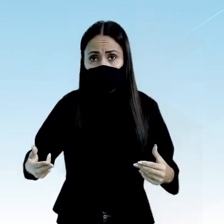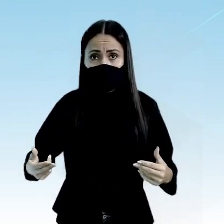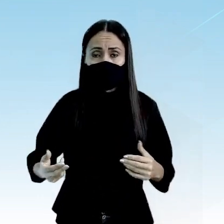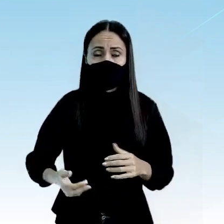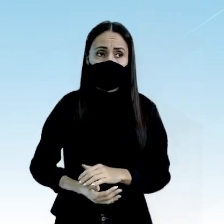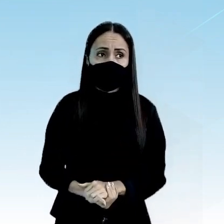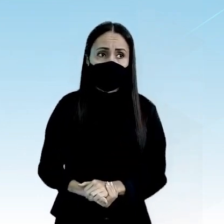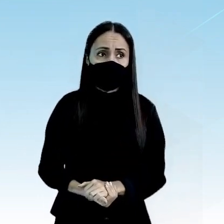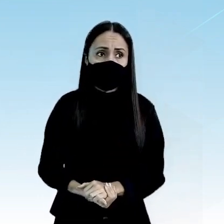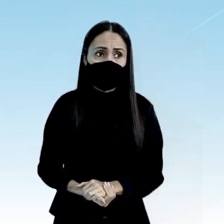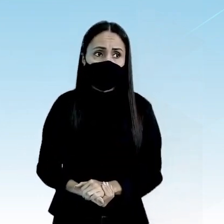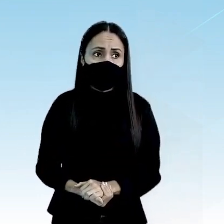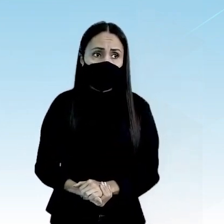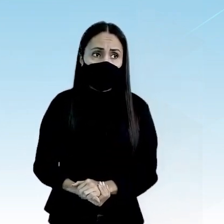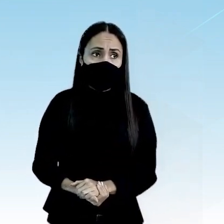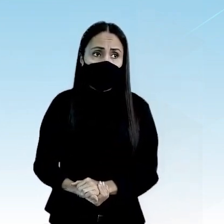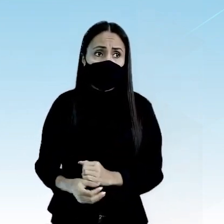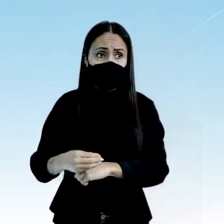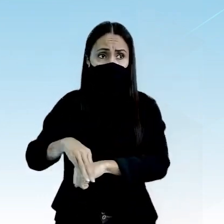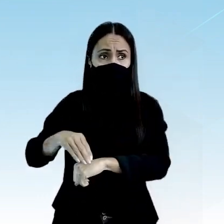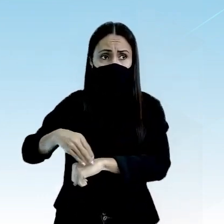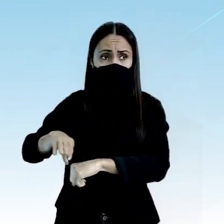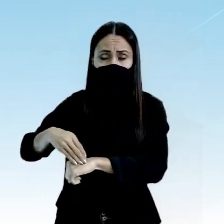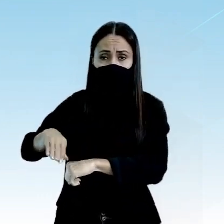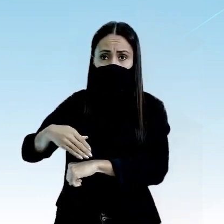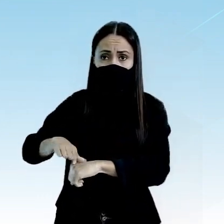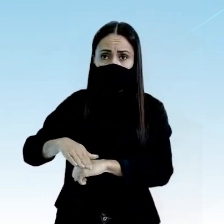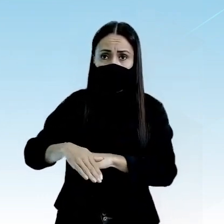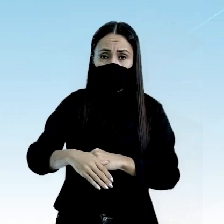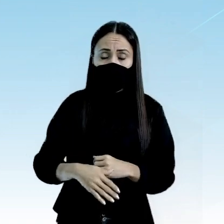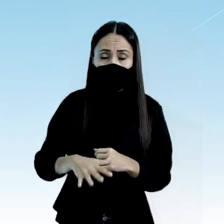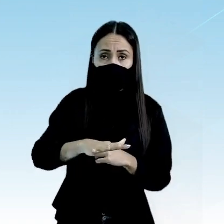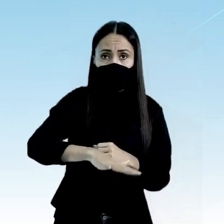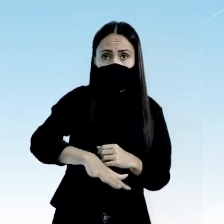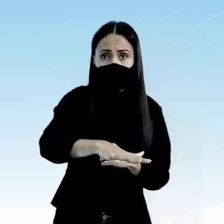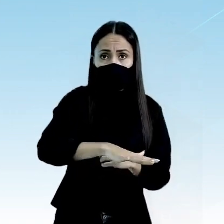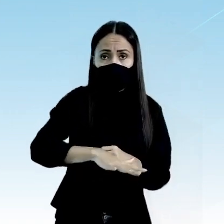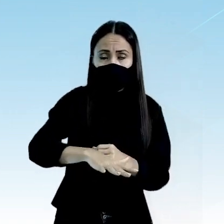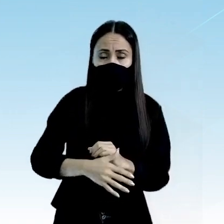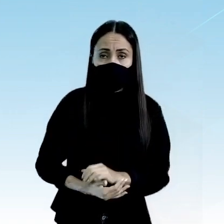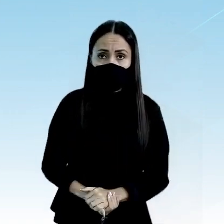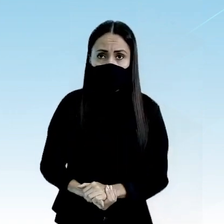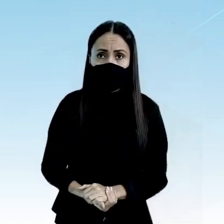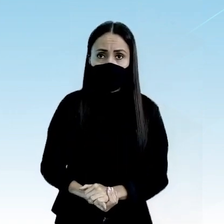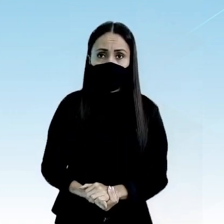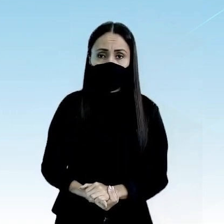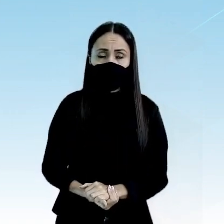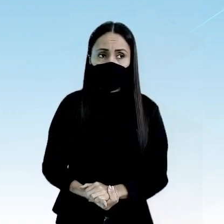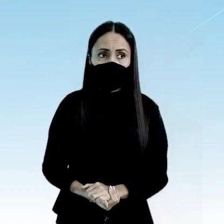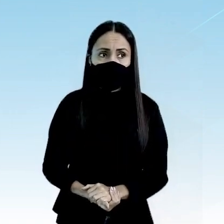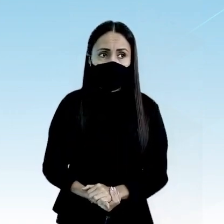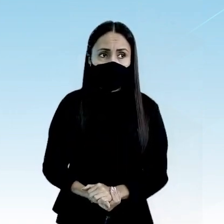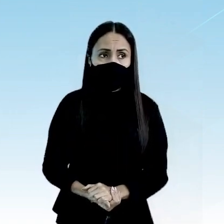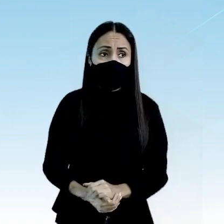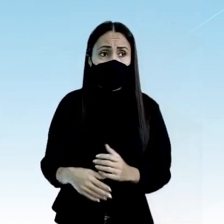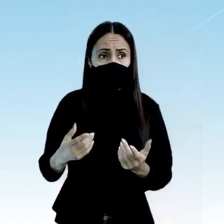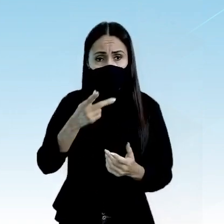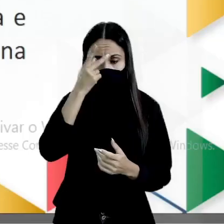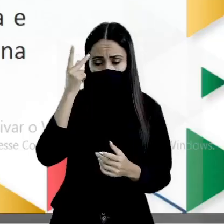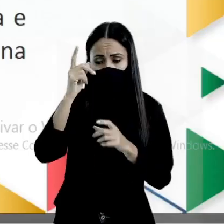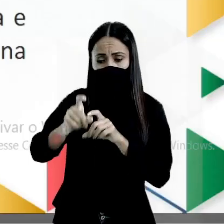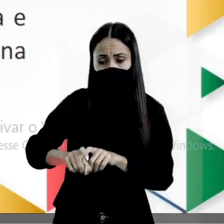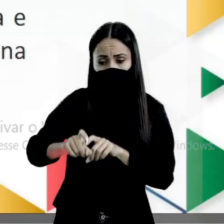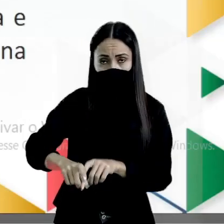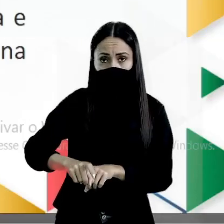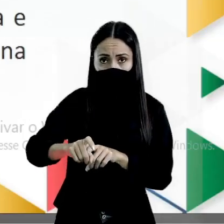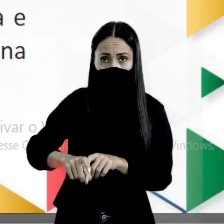que os expulsaram de suas terras, né? Então, na realidade, os camponeses saíam das